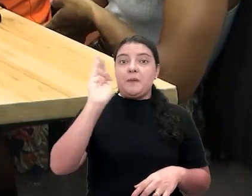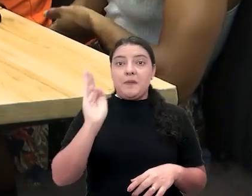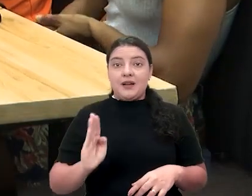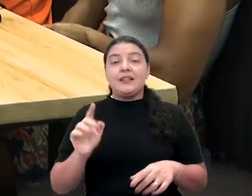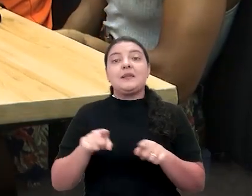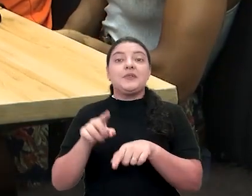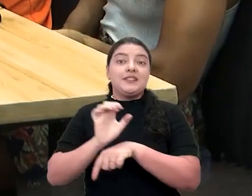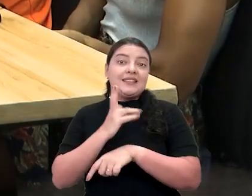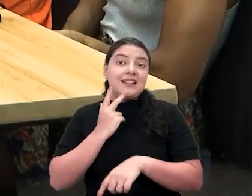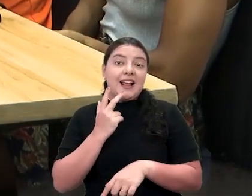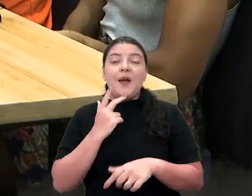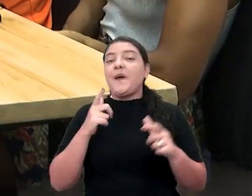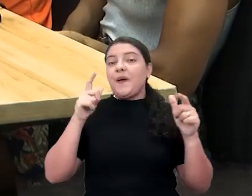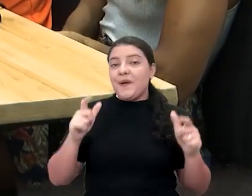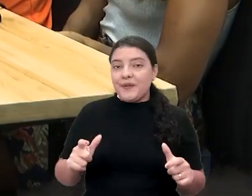nosso Ceará também, né?